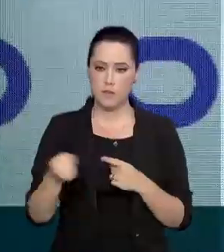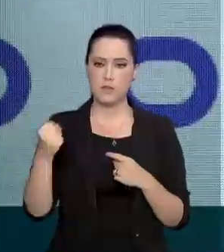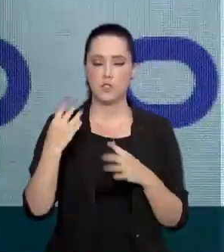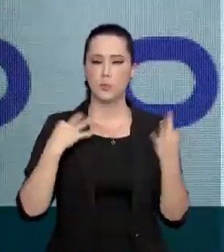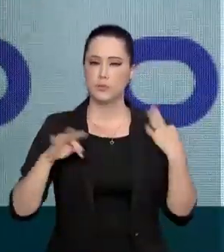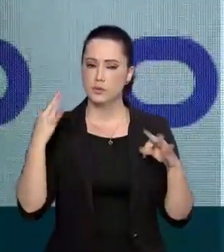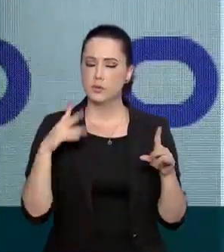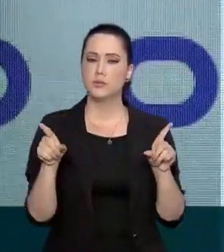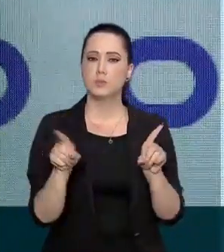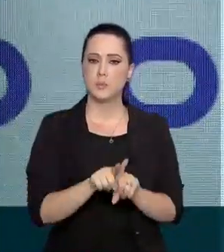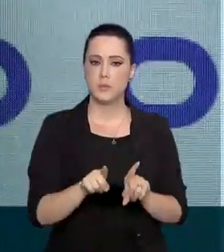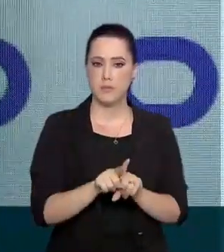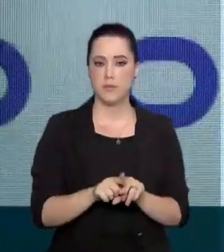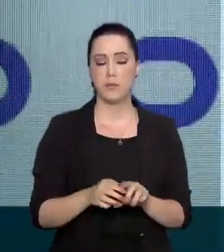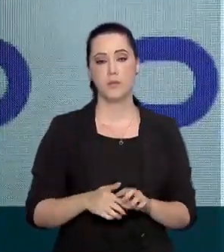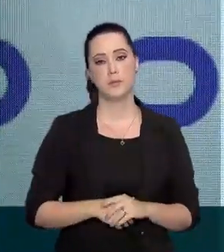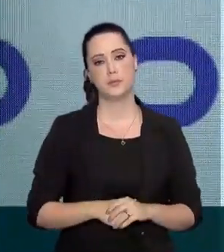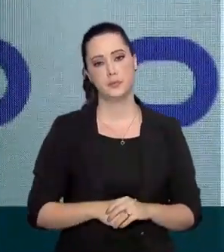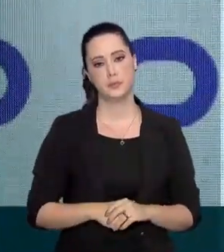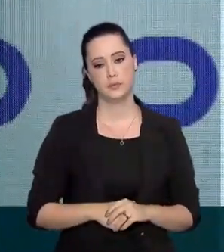turismo também.